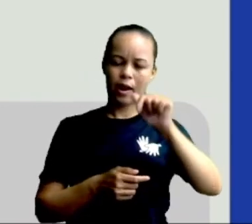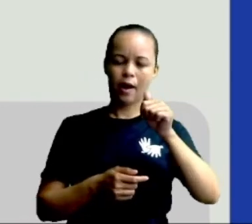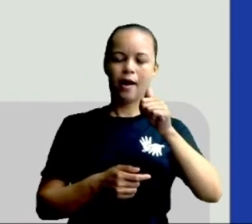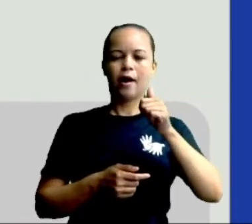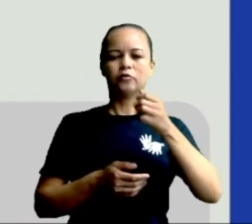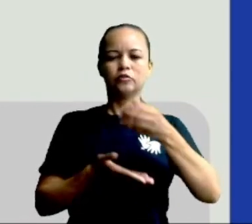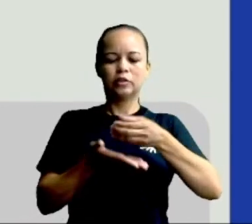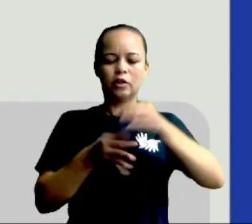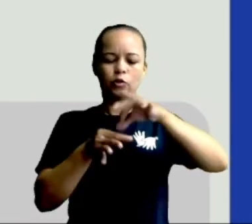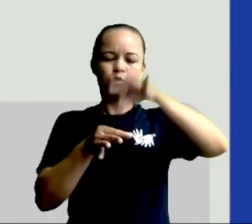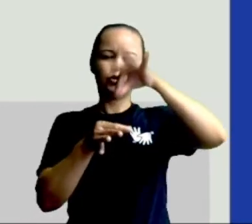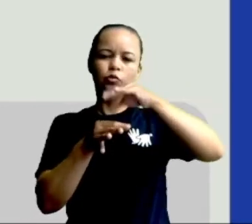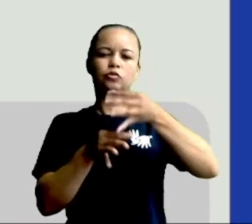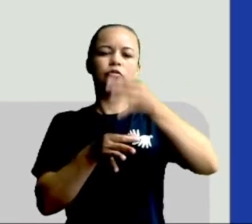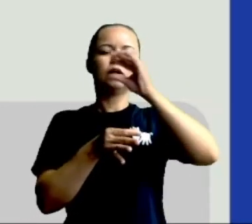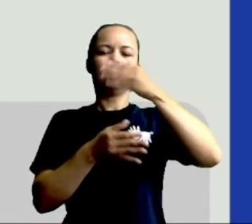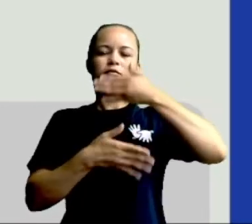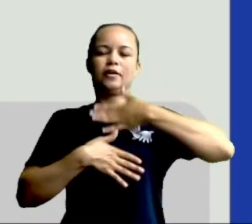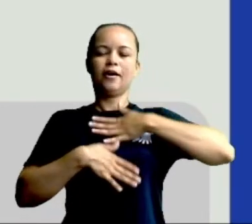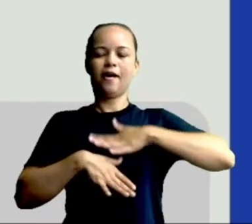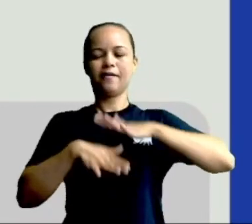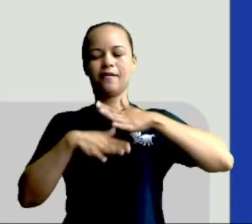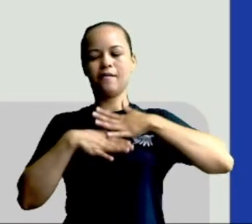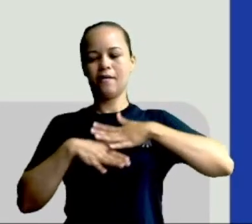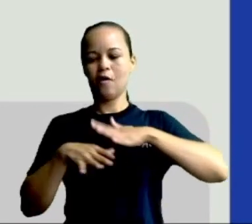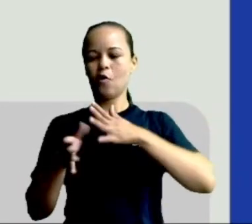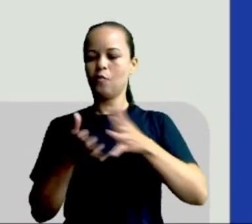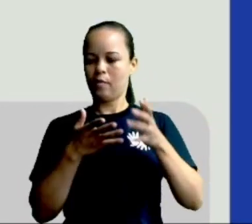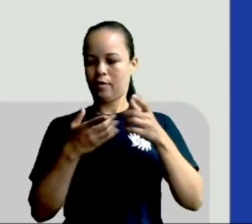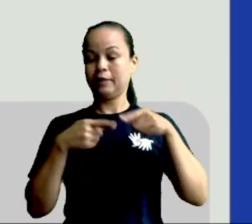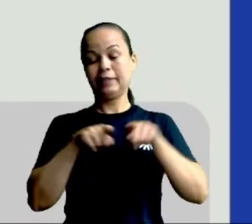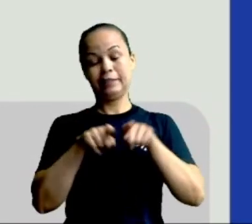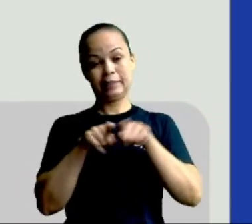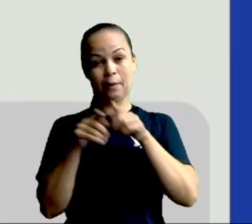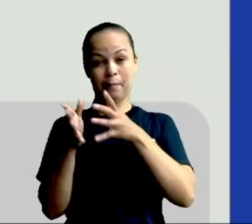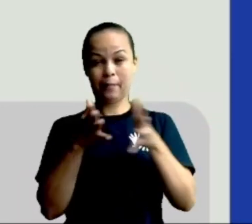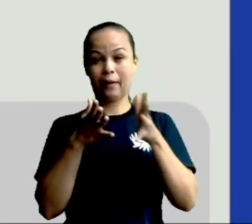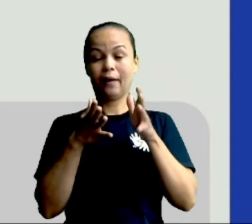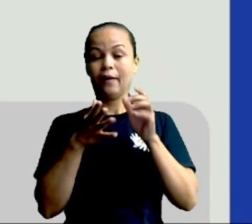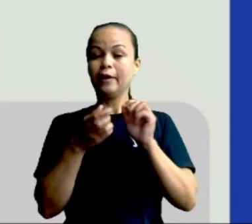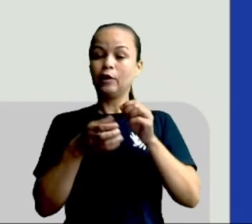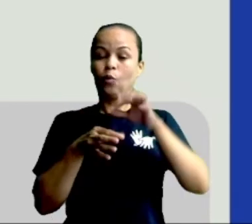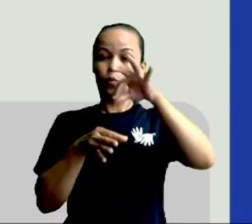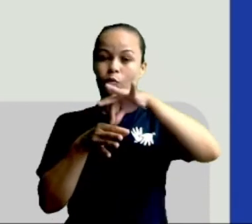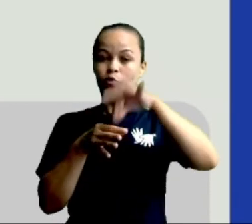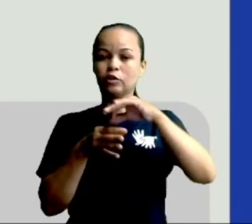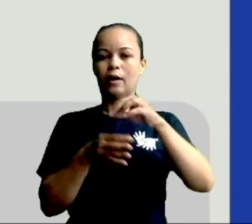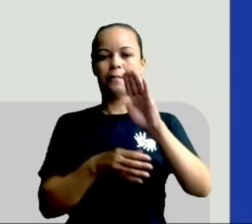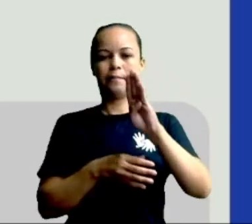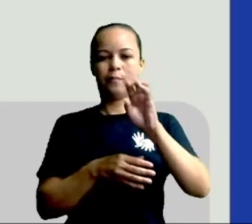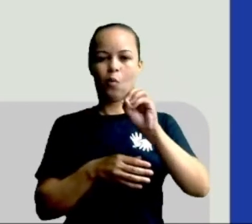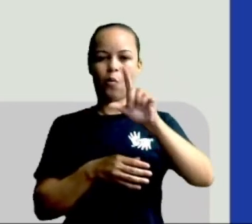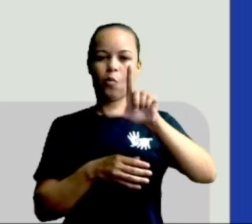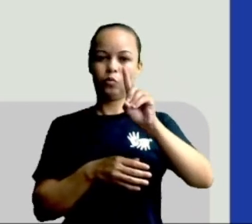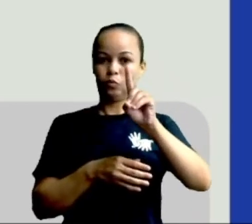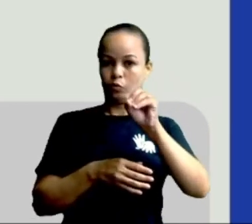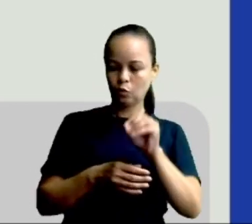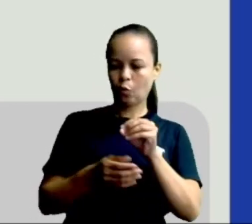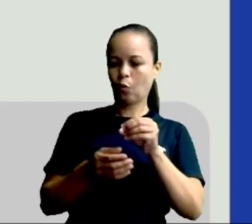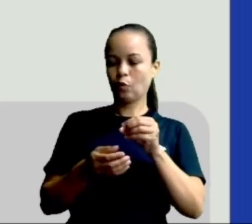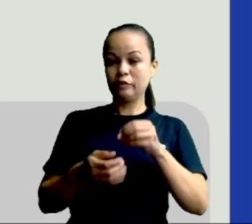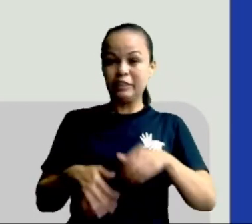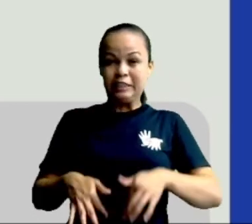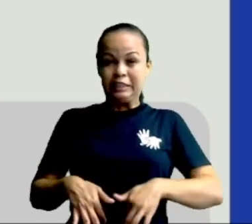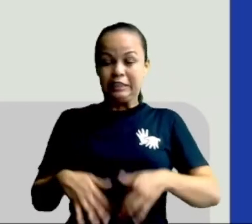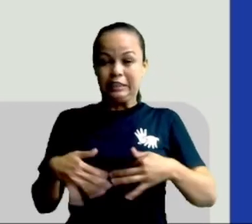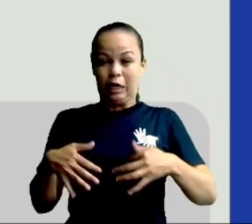ali um chazinho de camomila. O chá de boldo, né? Quando você está aí desarranjado do intestino, né? E aí você toma